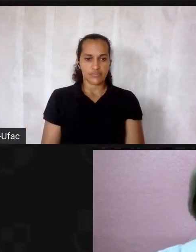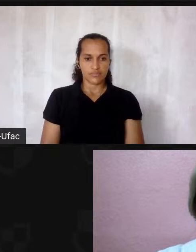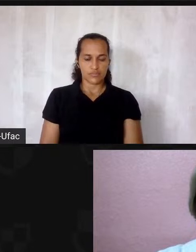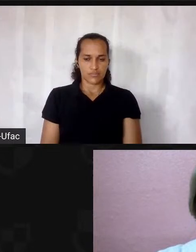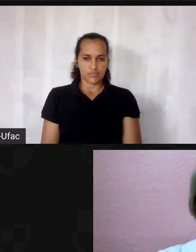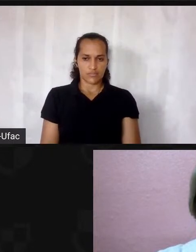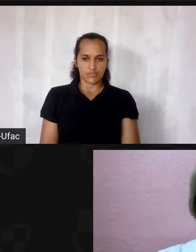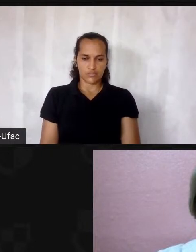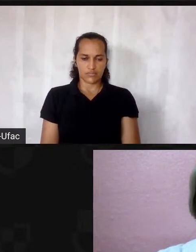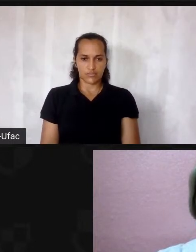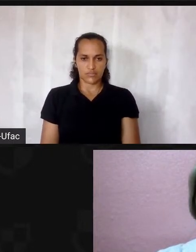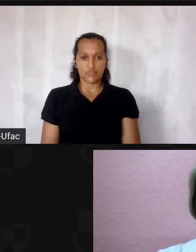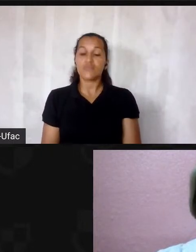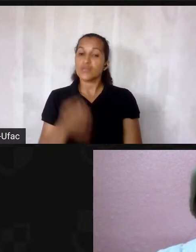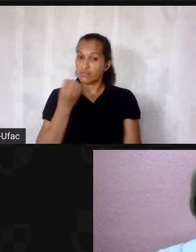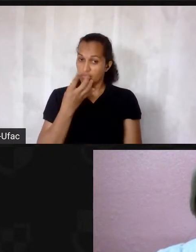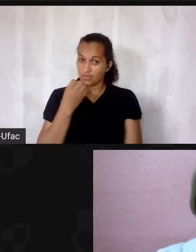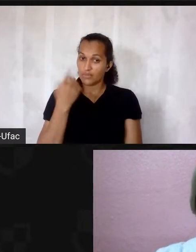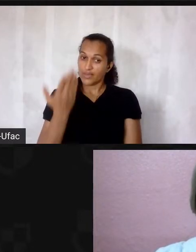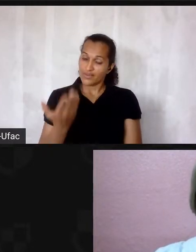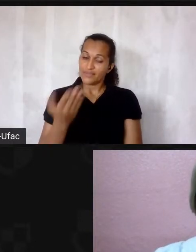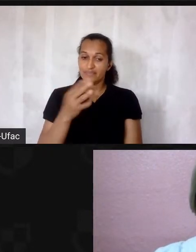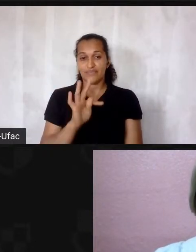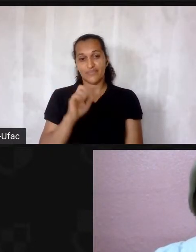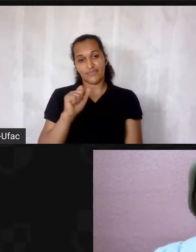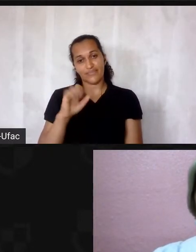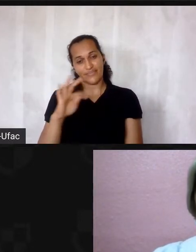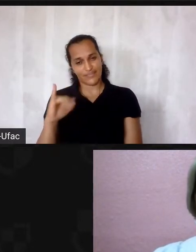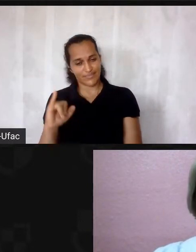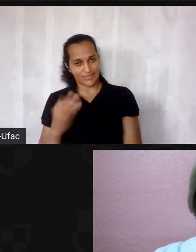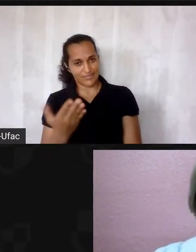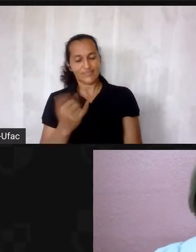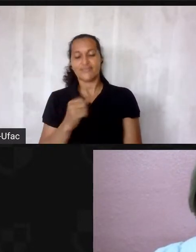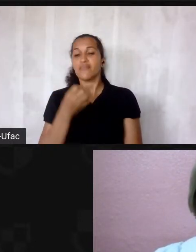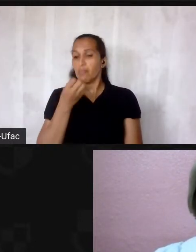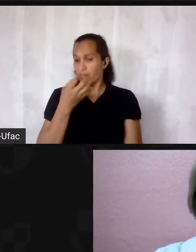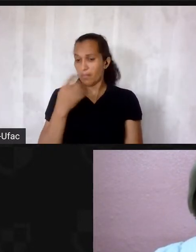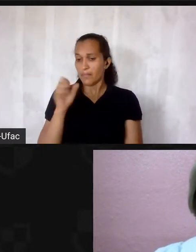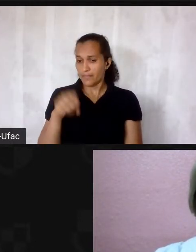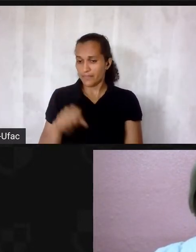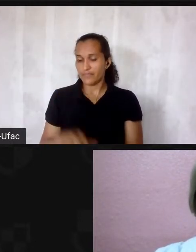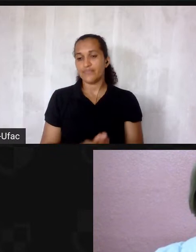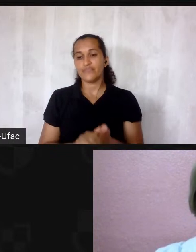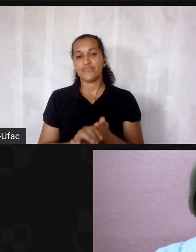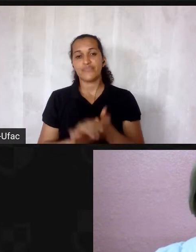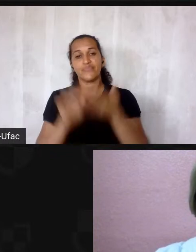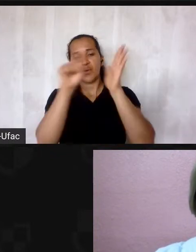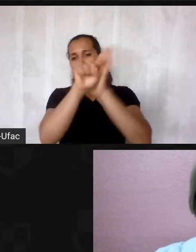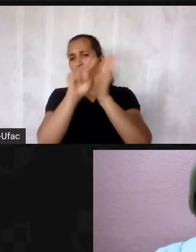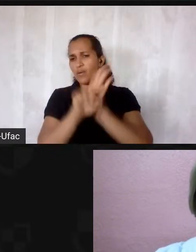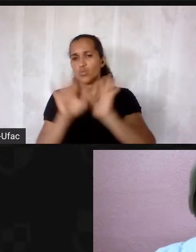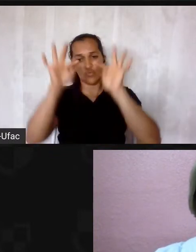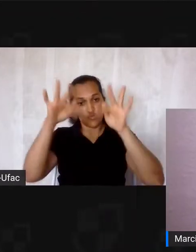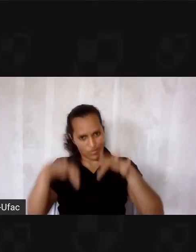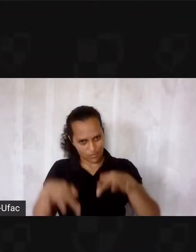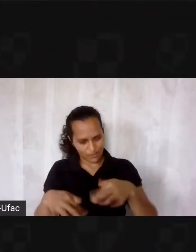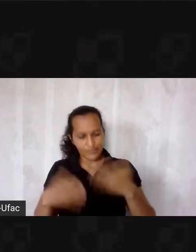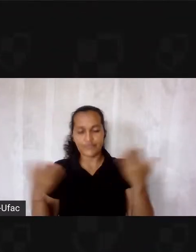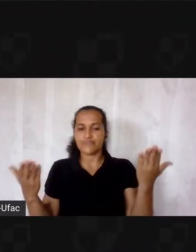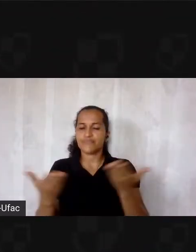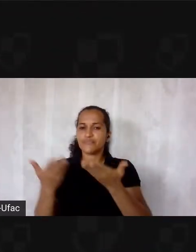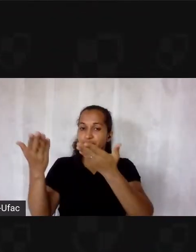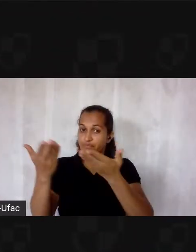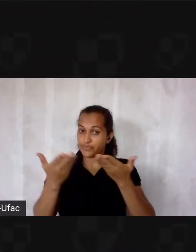Muito bem, Tati, foi tudo bem. Nós vamos para as perguntas no final, que agora eu vou chamar